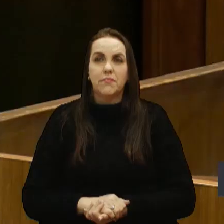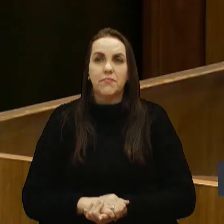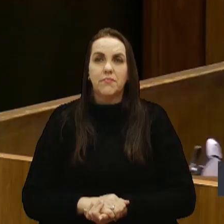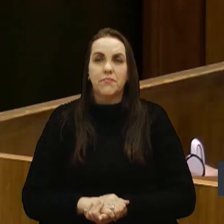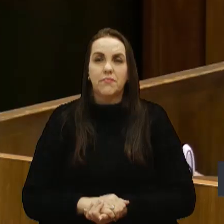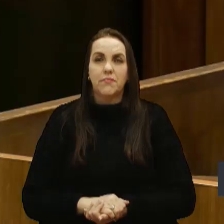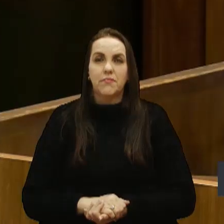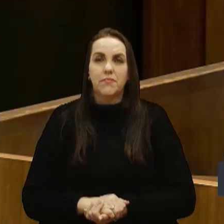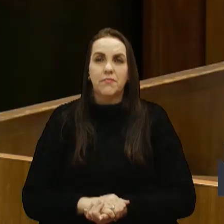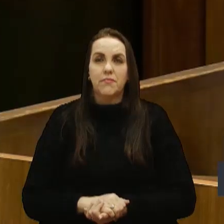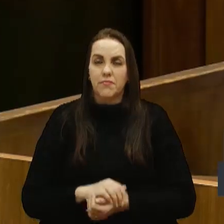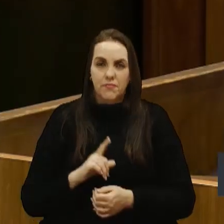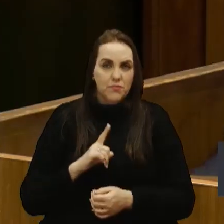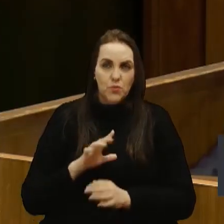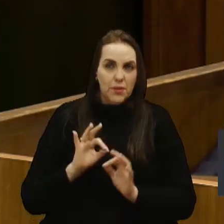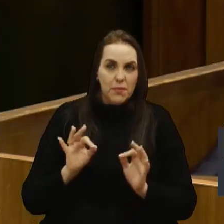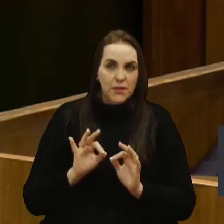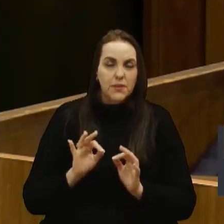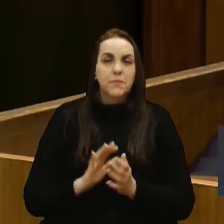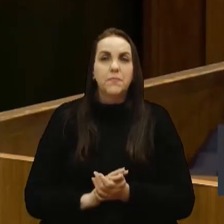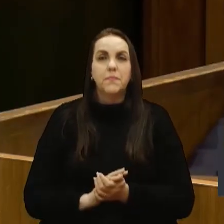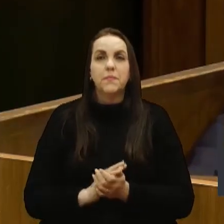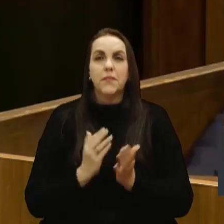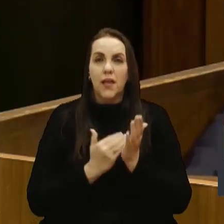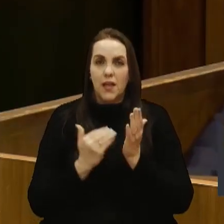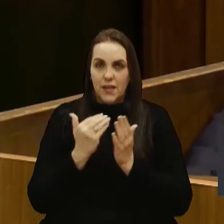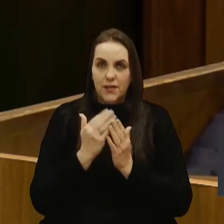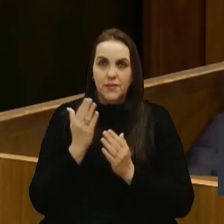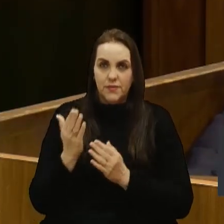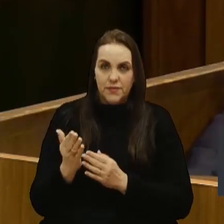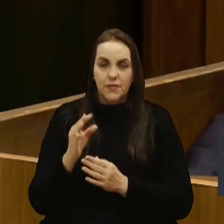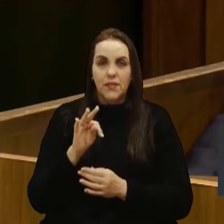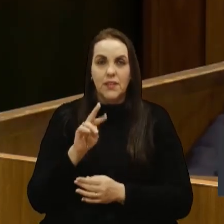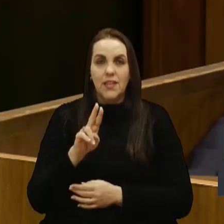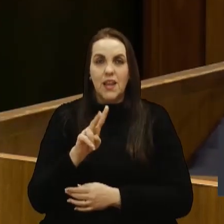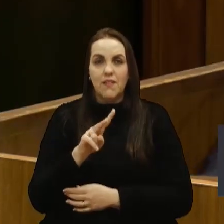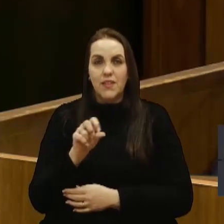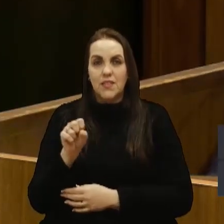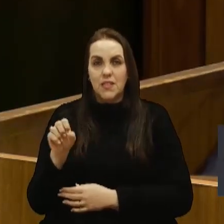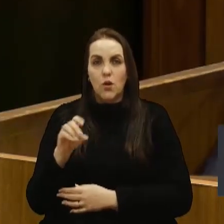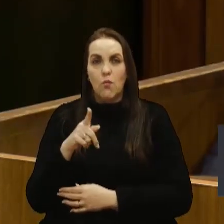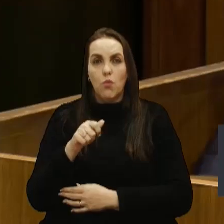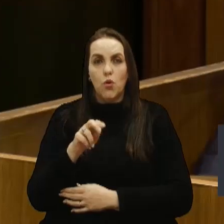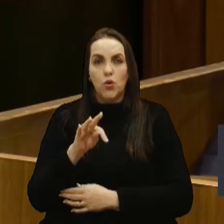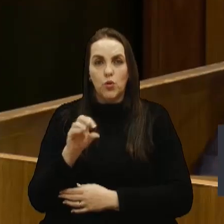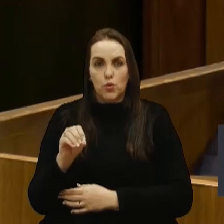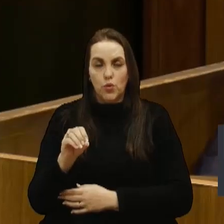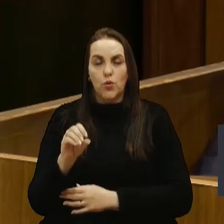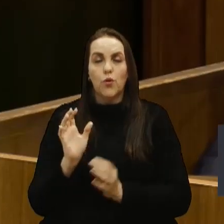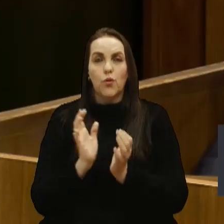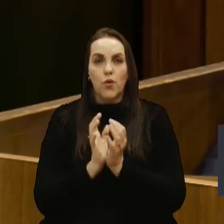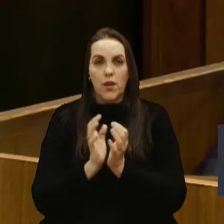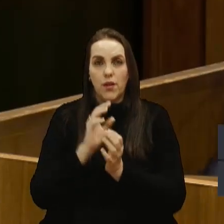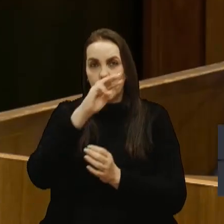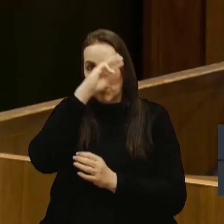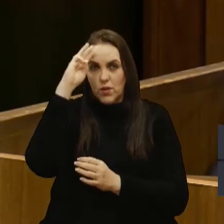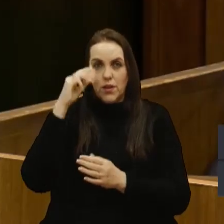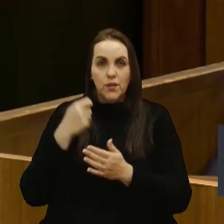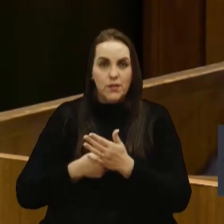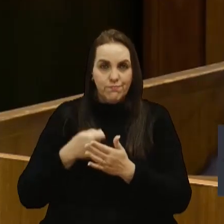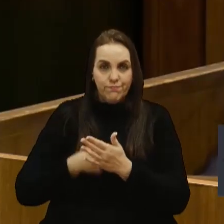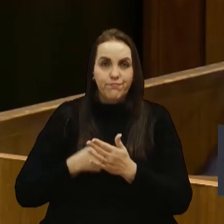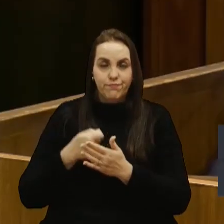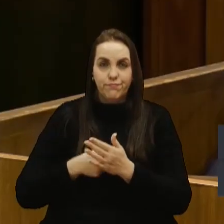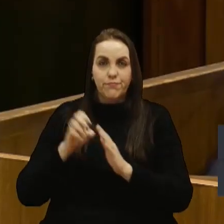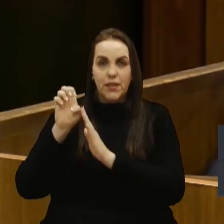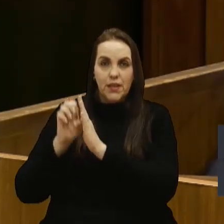Bom, além dessas, nós temos Travessão Porto, que o nobre colega Juliano está lutando por uma emenda, que liga Caxias a Flores da Cunha.